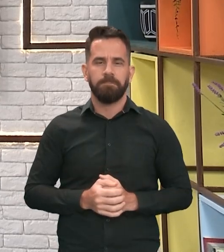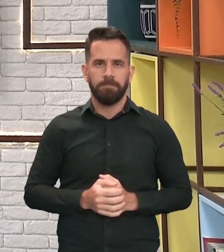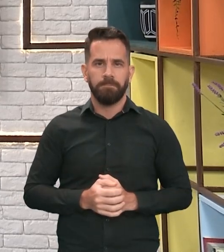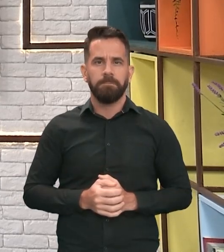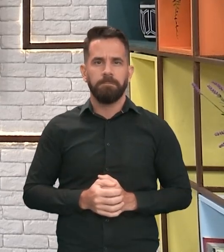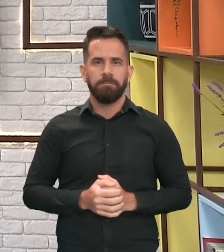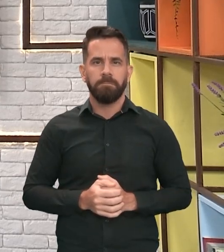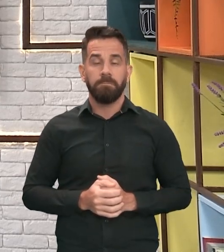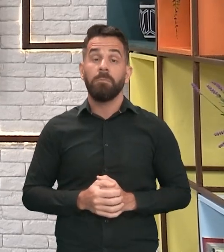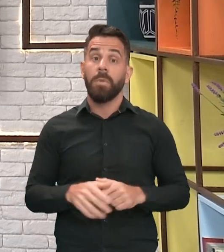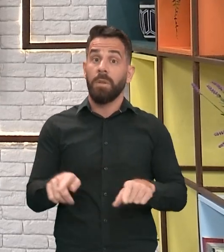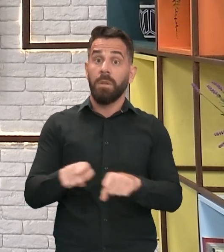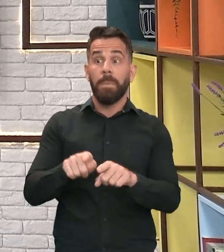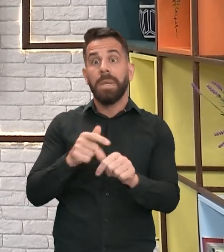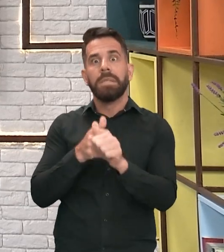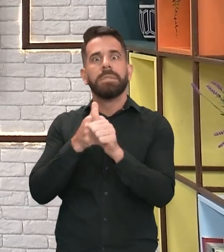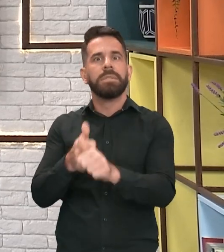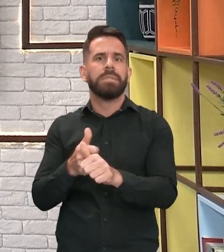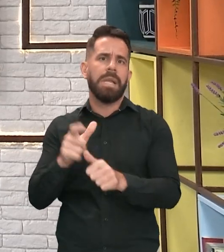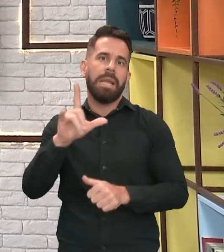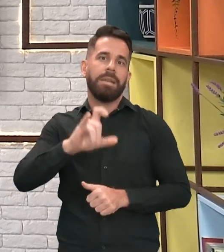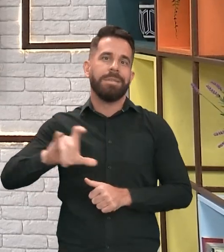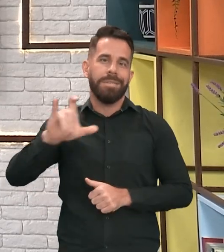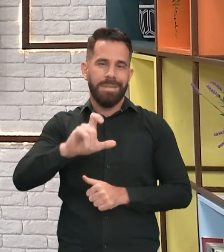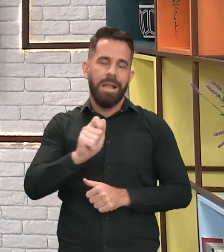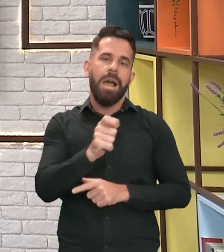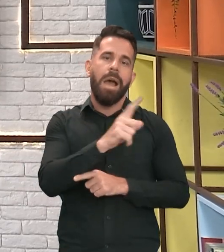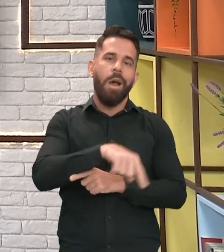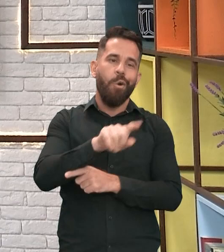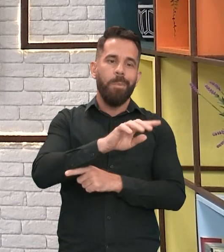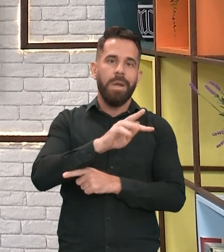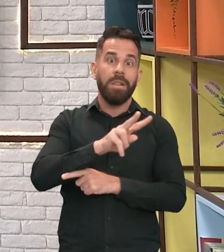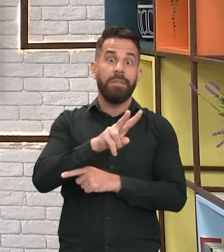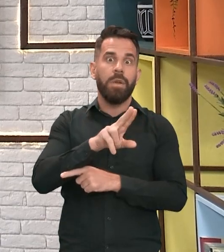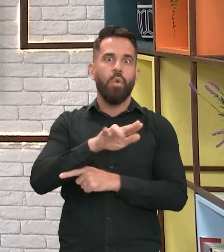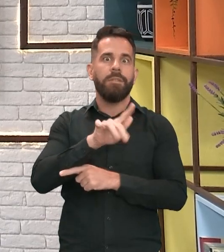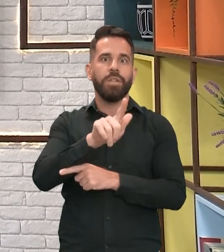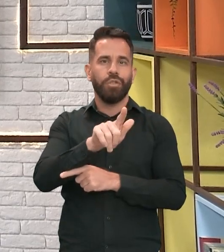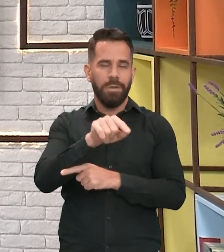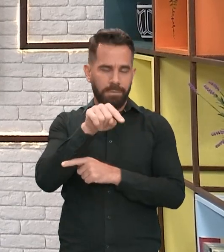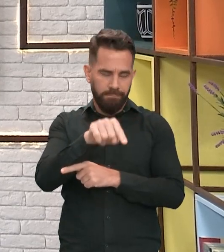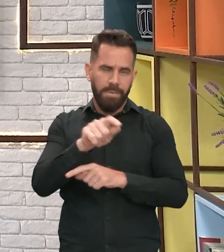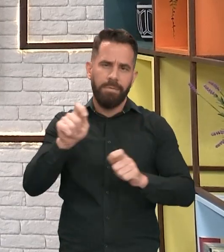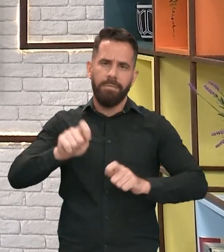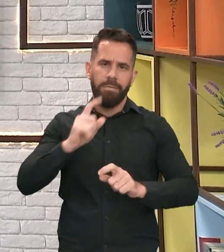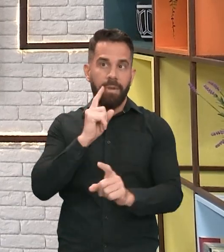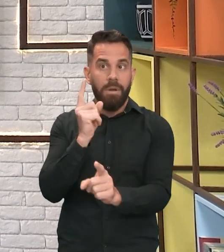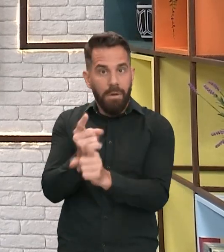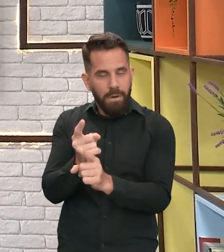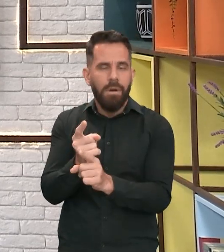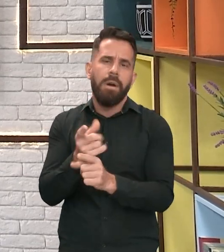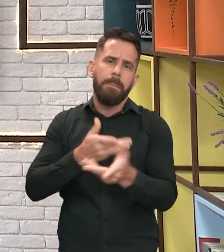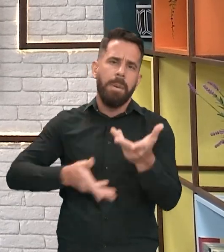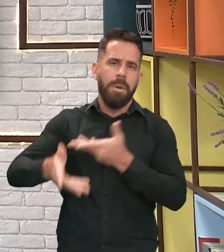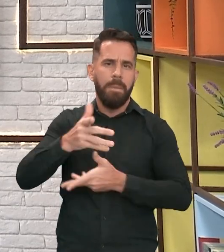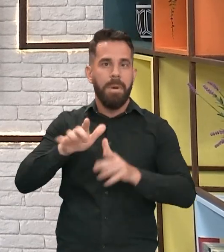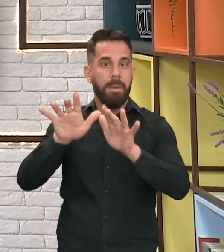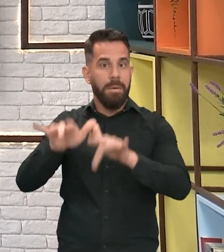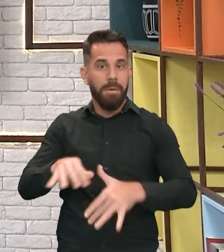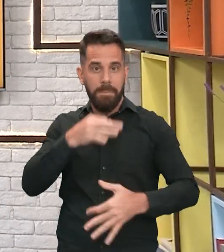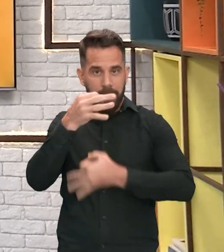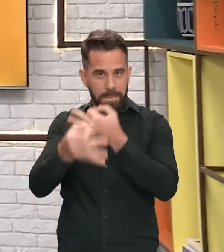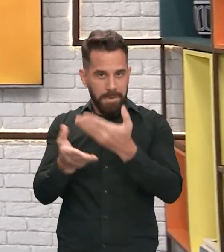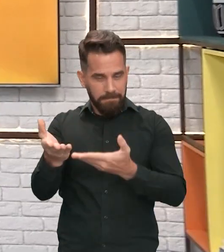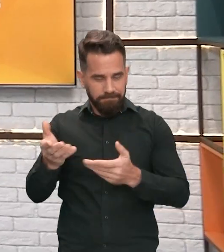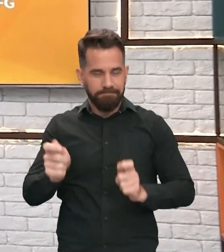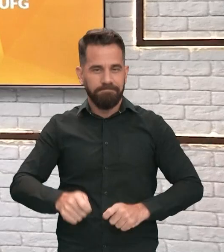629-9181-1406. E para você começar a seguir a gente também lá no Instagram, é só digitar @TVUFG, interagir com a gente por lá. E agora eu